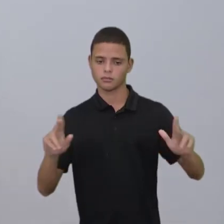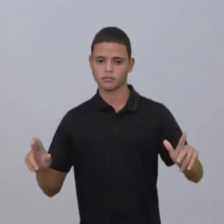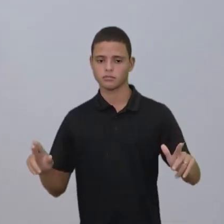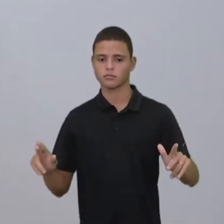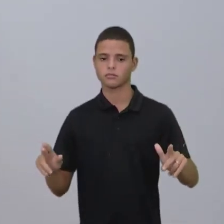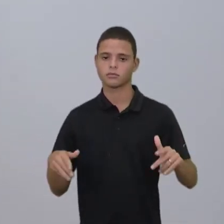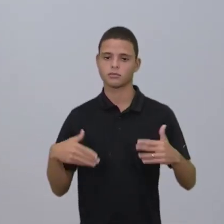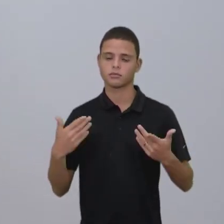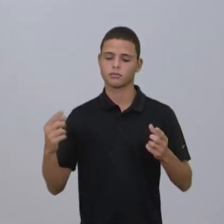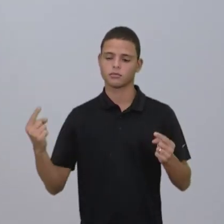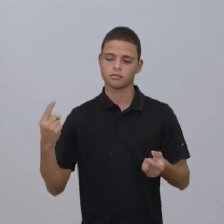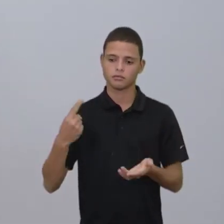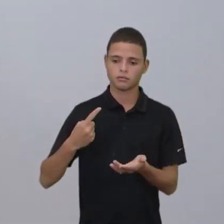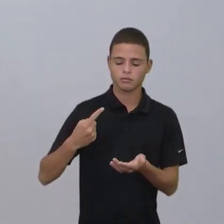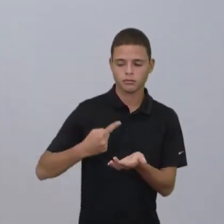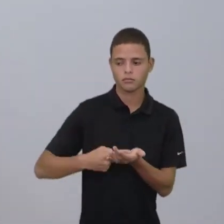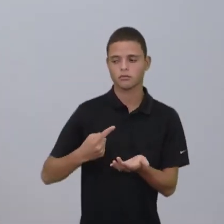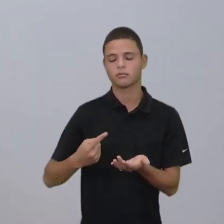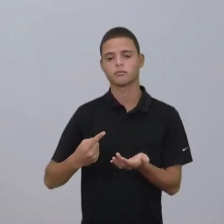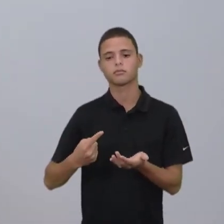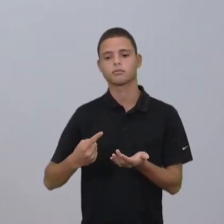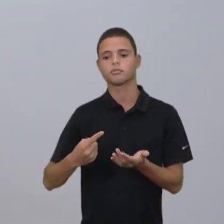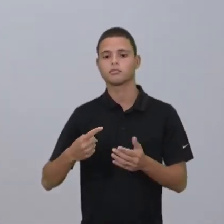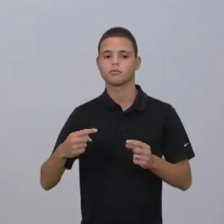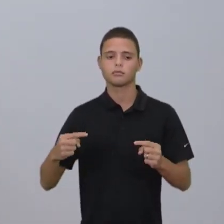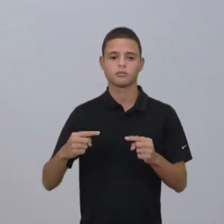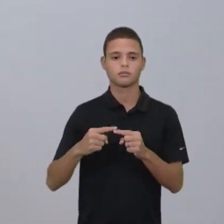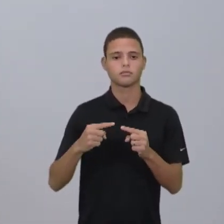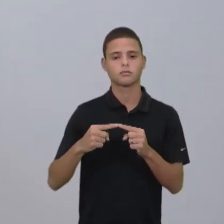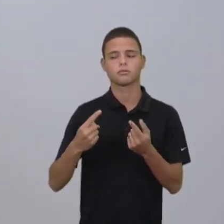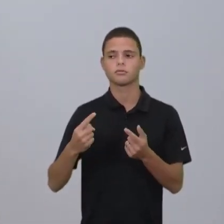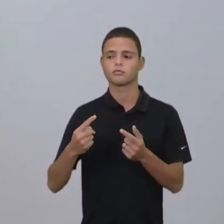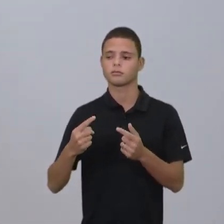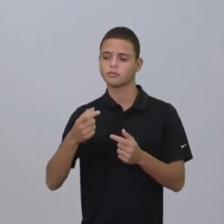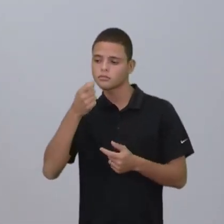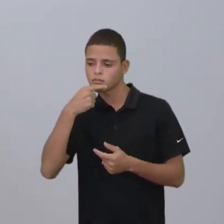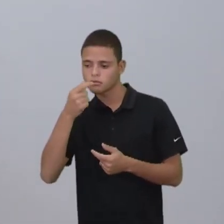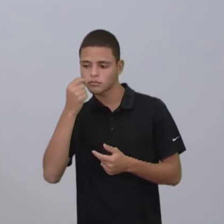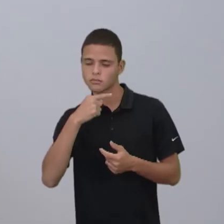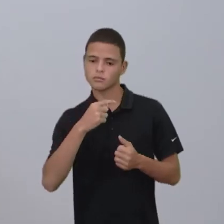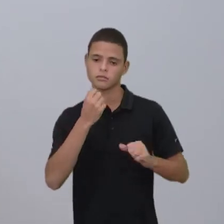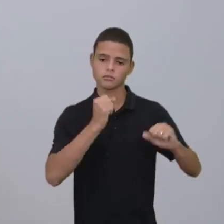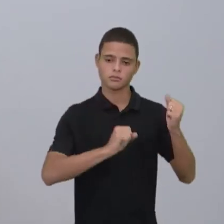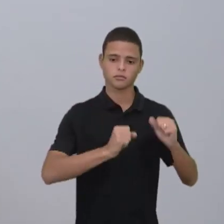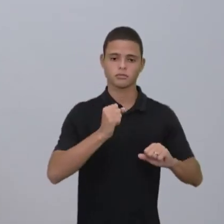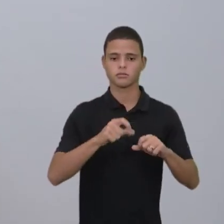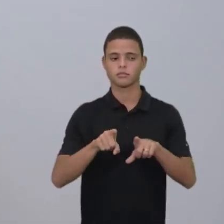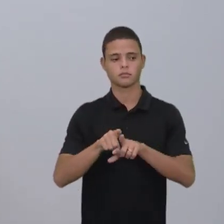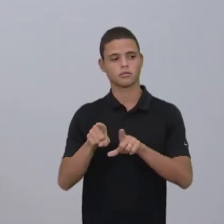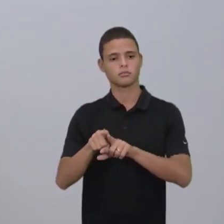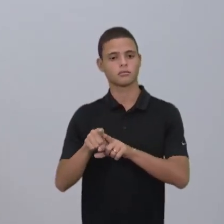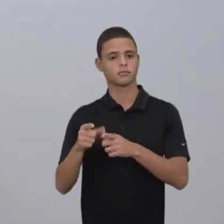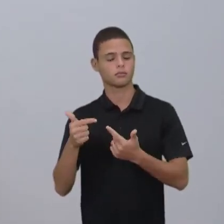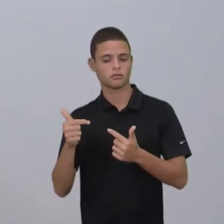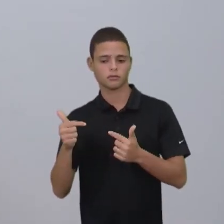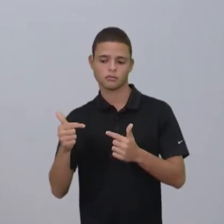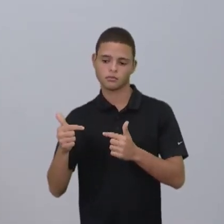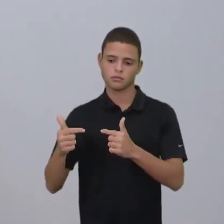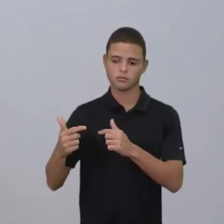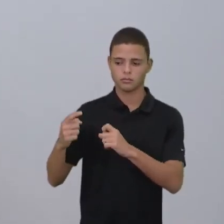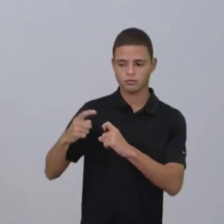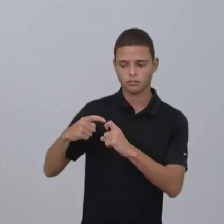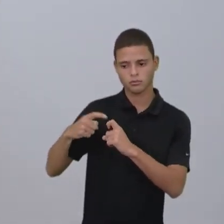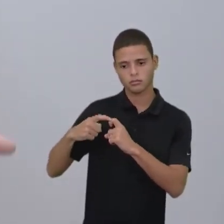Então, a combinação, muitas vezes, do medicamento, né, da farmacoterapia, com o tratamento psicológico,